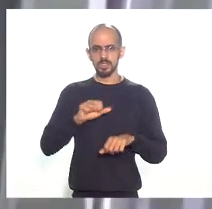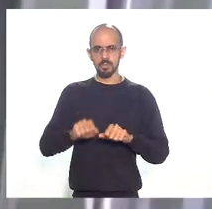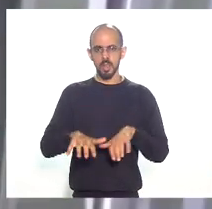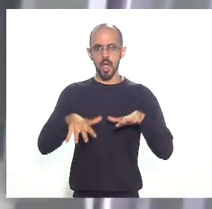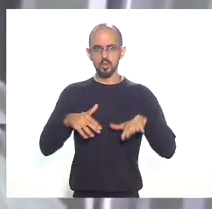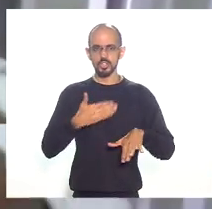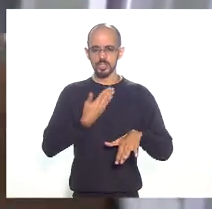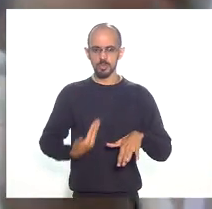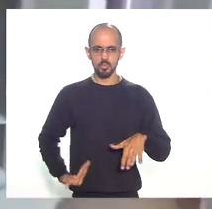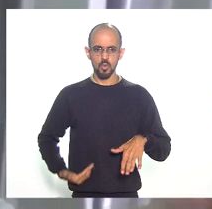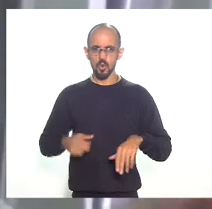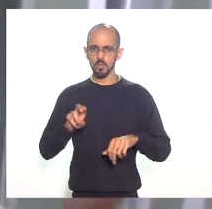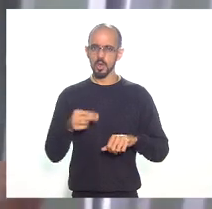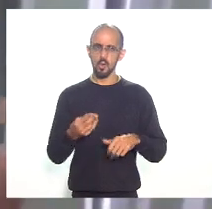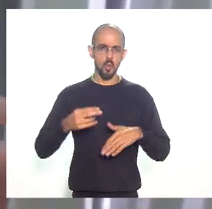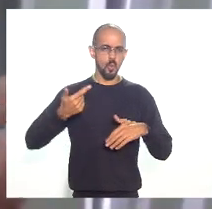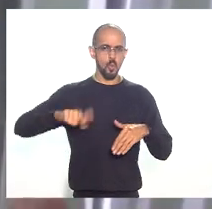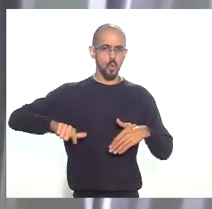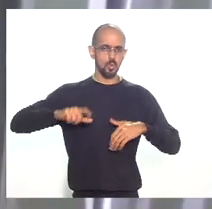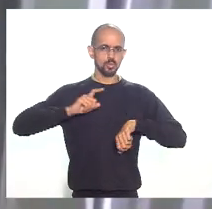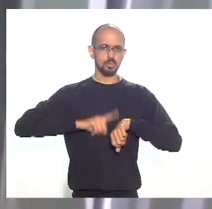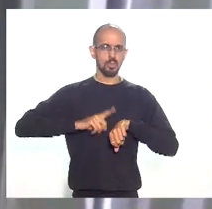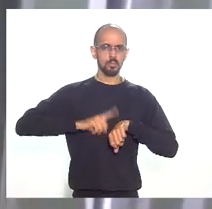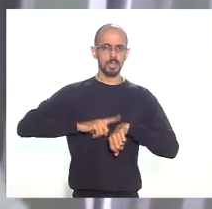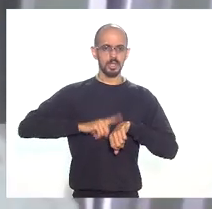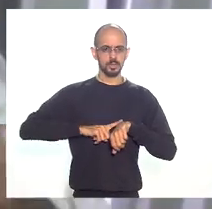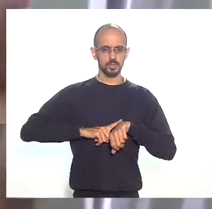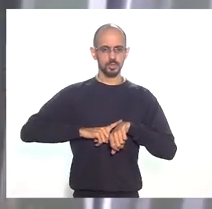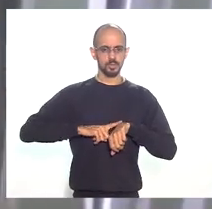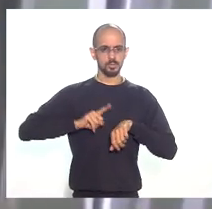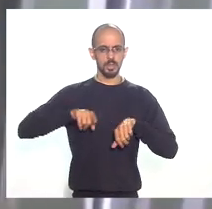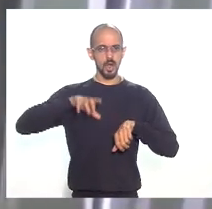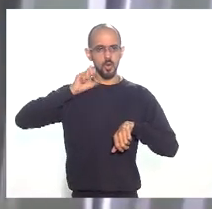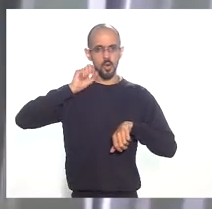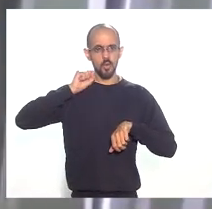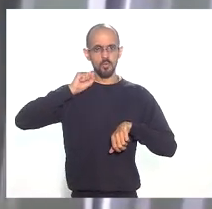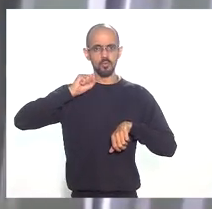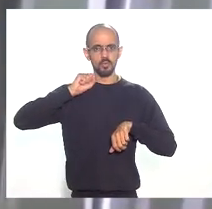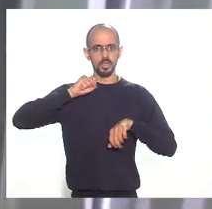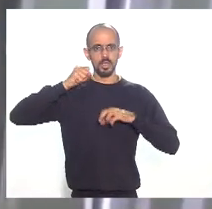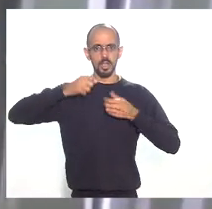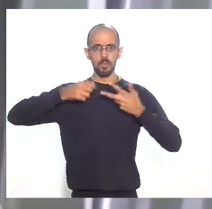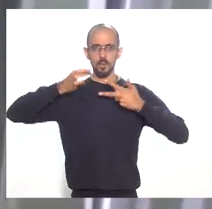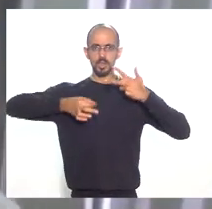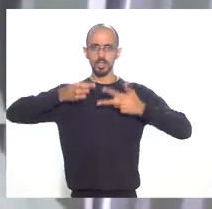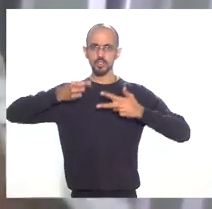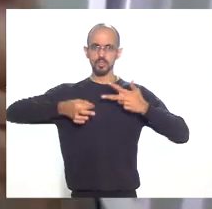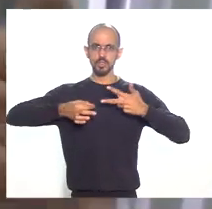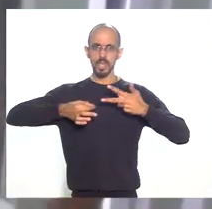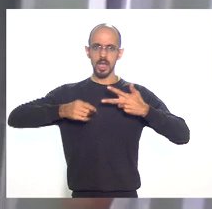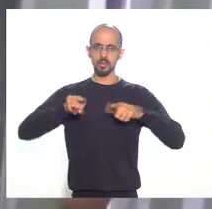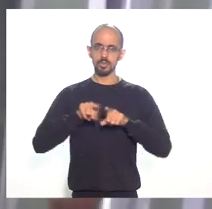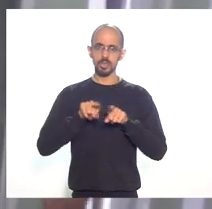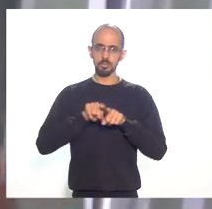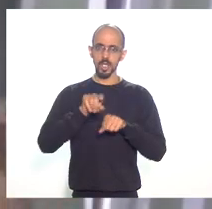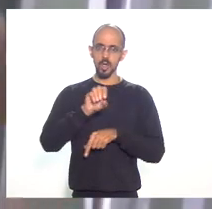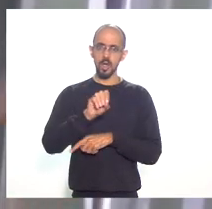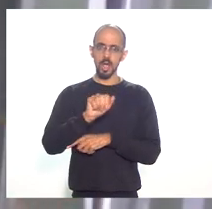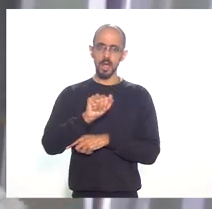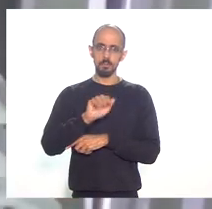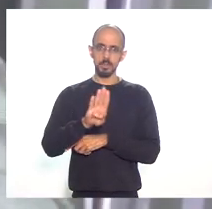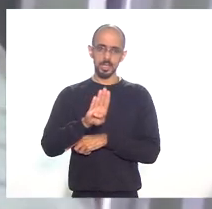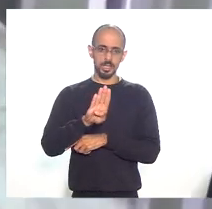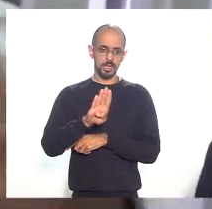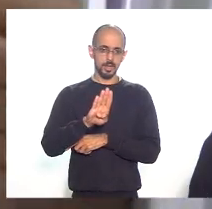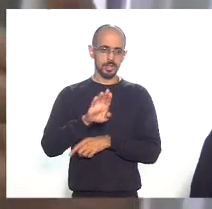colégio de líderes, enfim, ou um outro formato, mas para ouvir o Poder Judiciário, para ouvir a OAB, para ouvir a OAB,